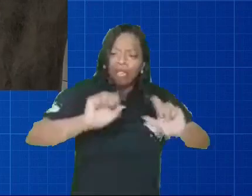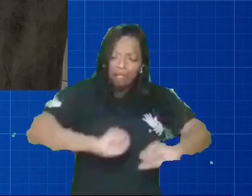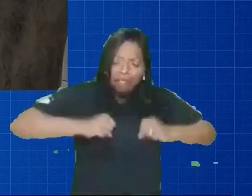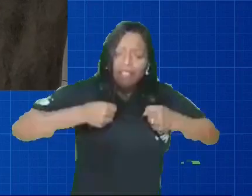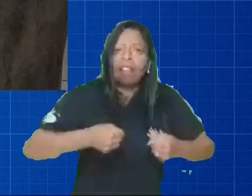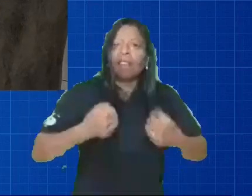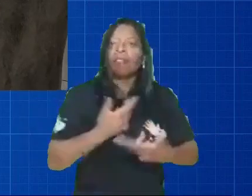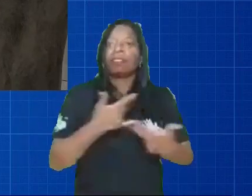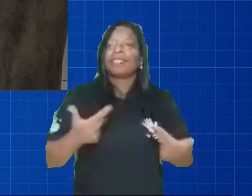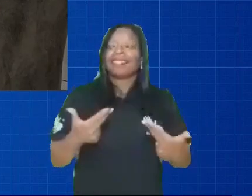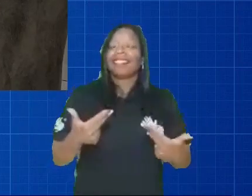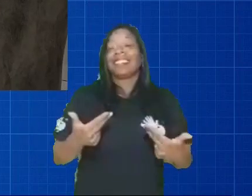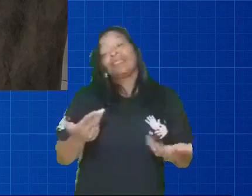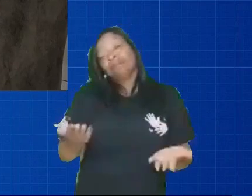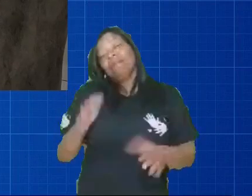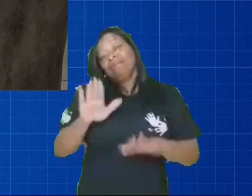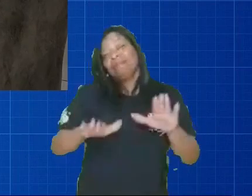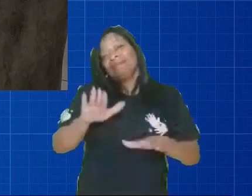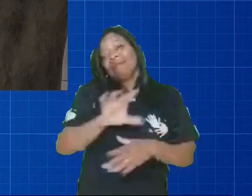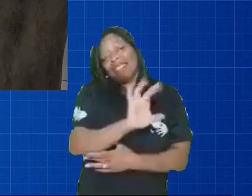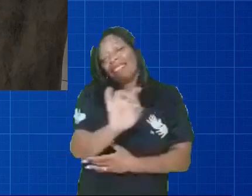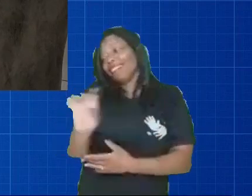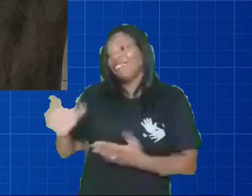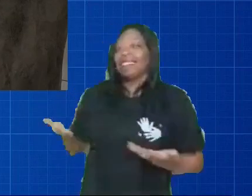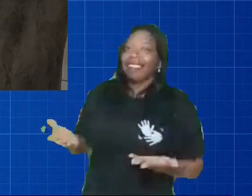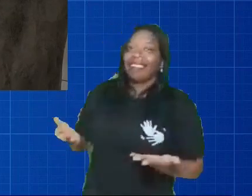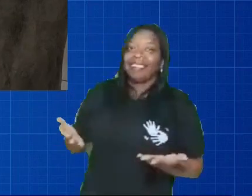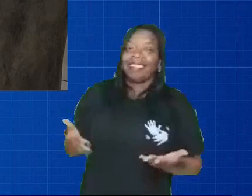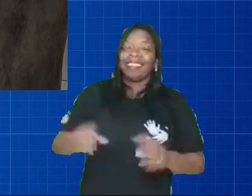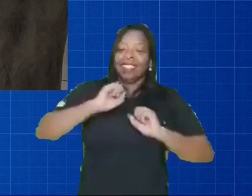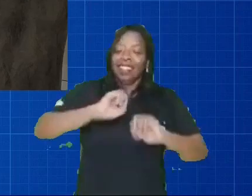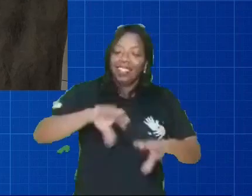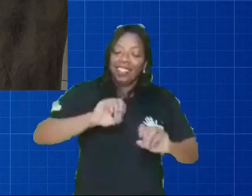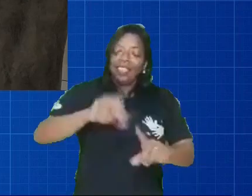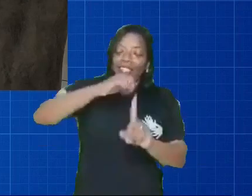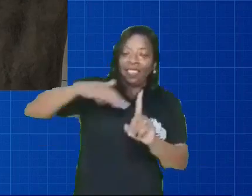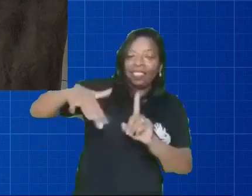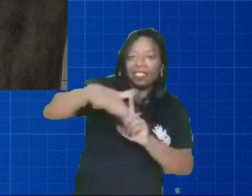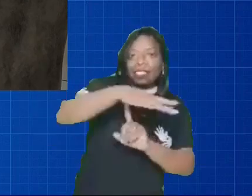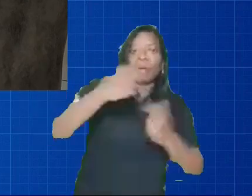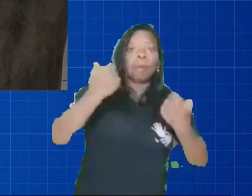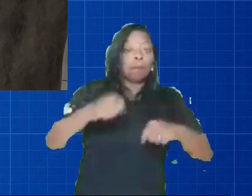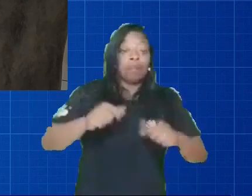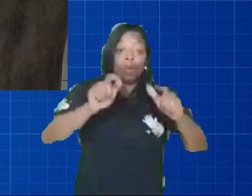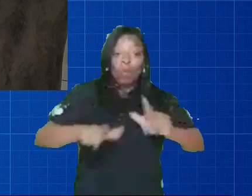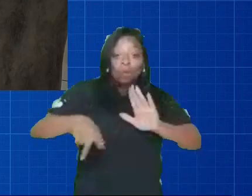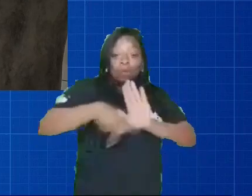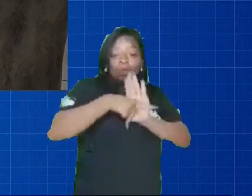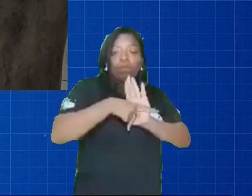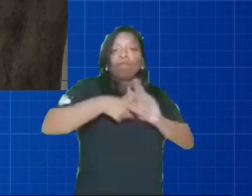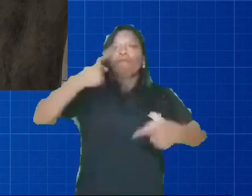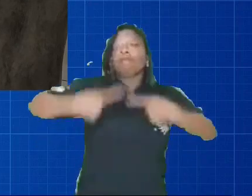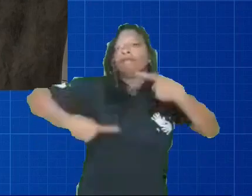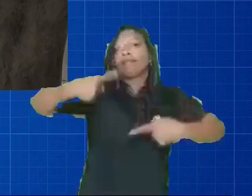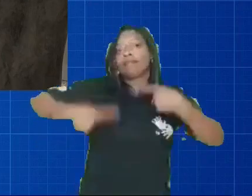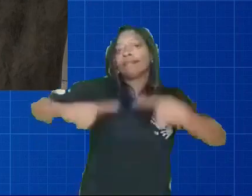também é preciso que a educação ambiental ganhe esse espaço dentro da política pública, né, como uma política pública que é,